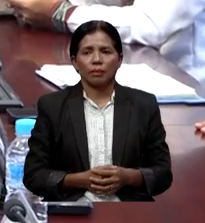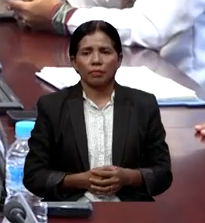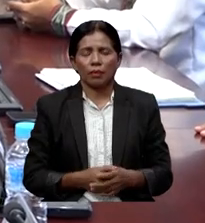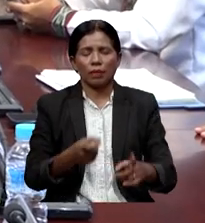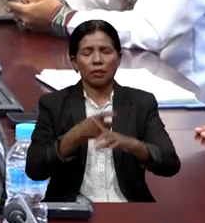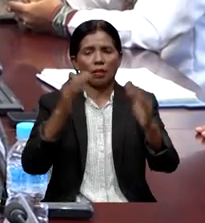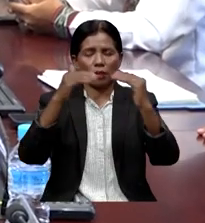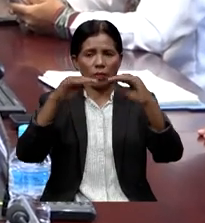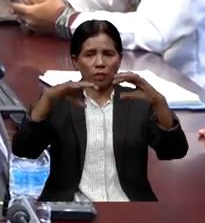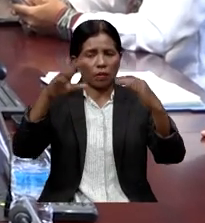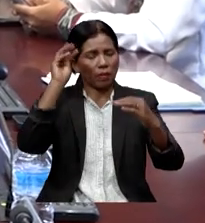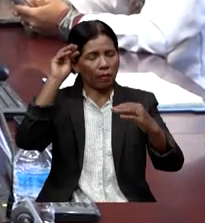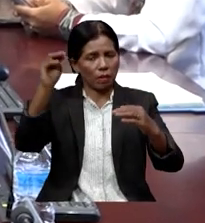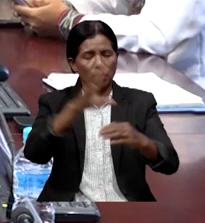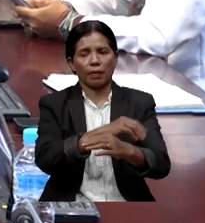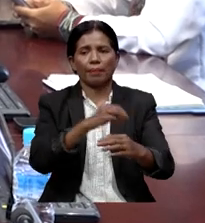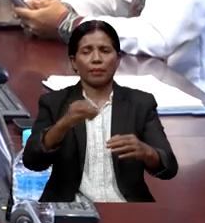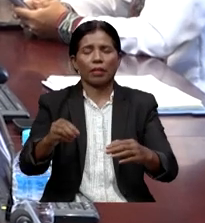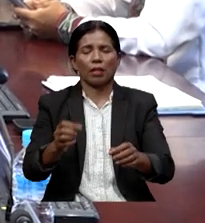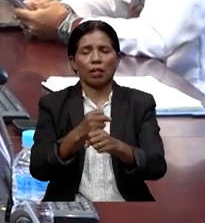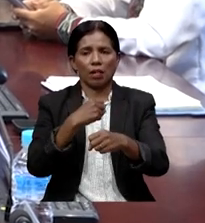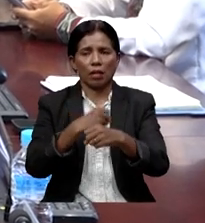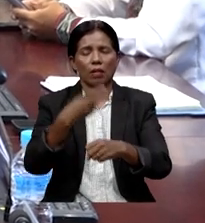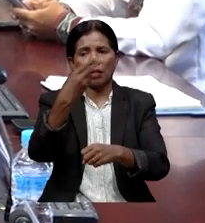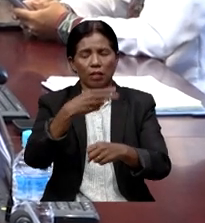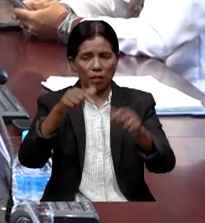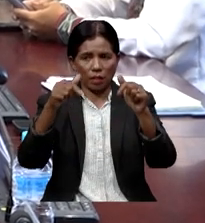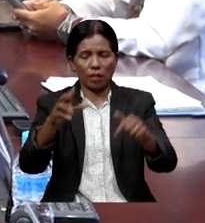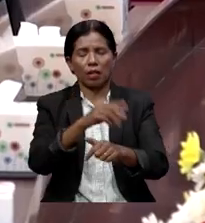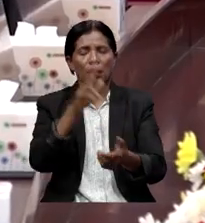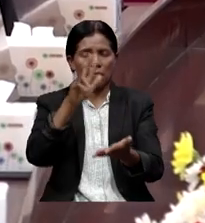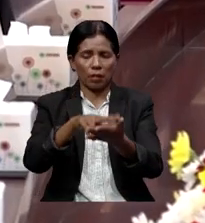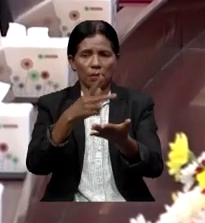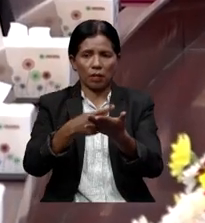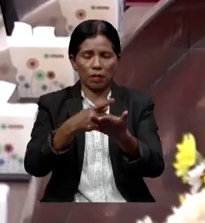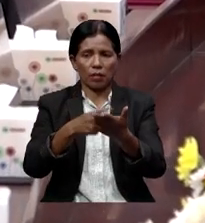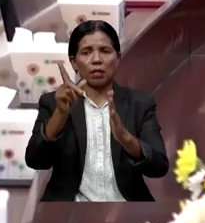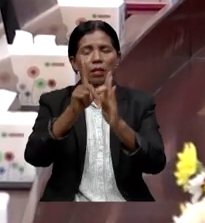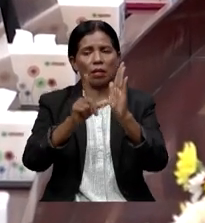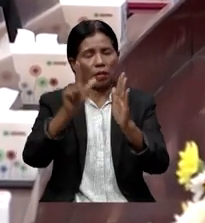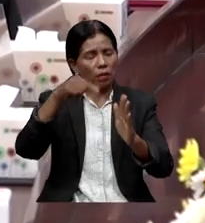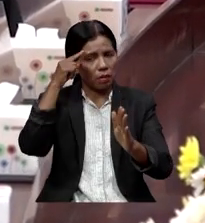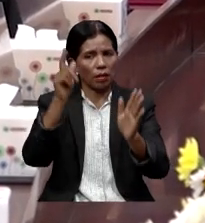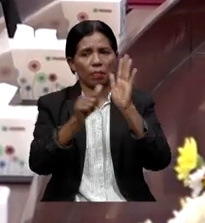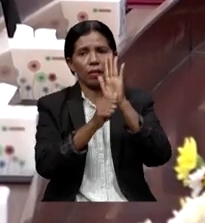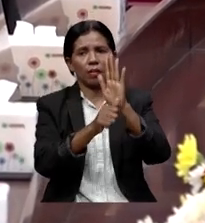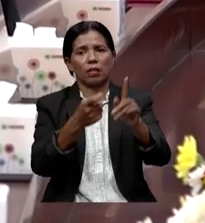A reunião do Conselho de Ministros é extraordinária, na Bialau e a Quinta, né? Aprova o projeto de resolução do governo, né? Apresenta